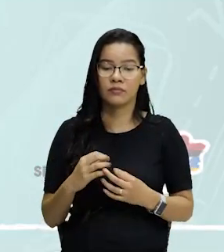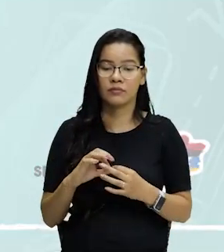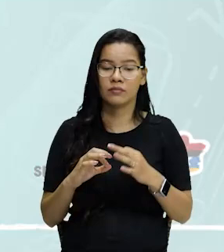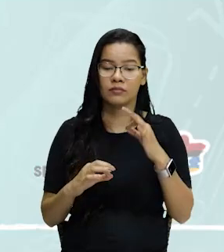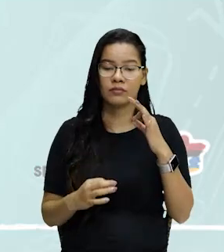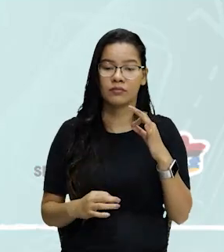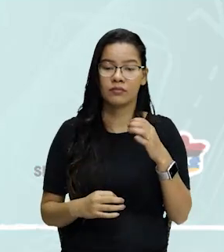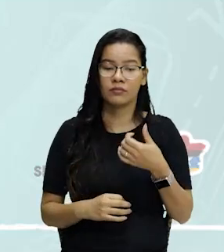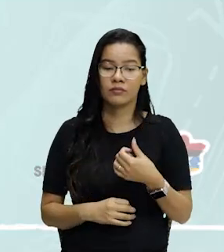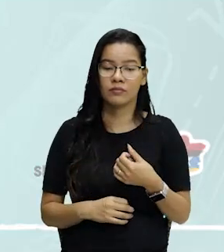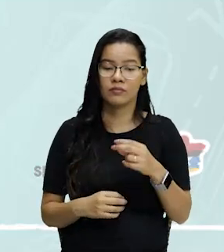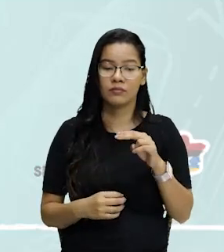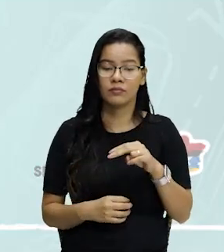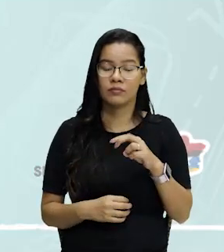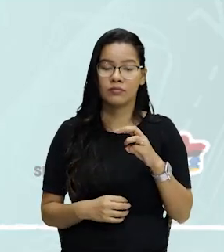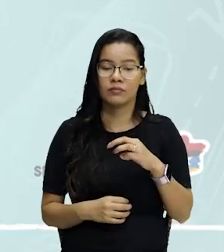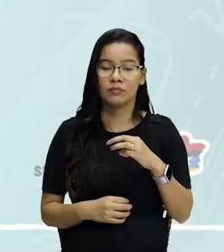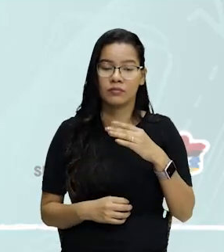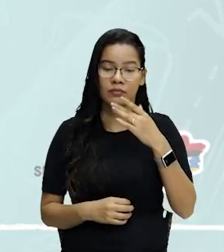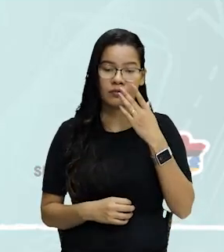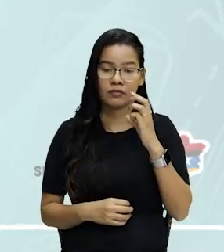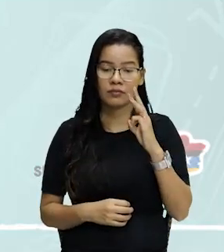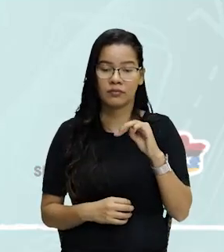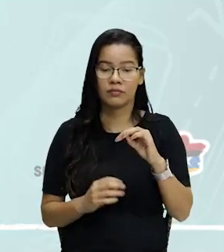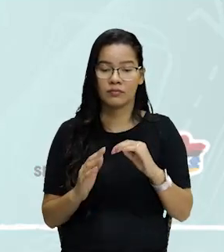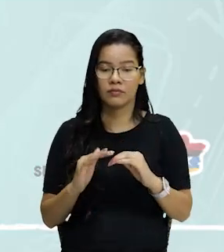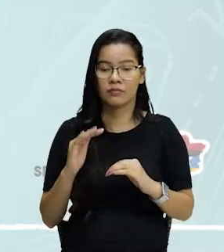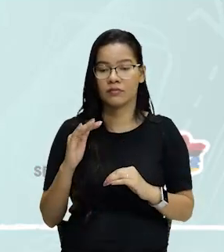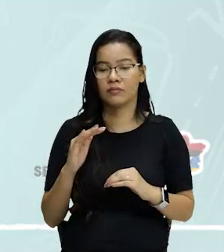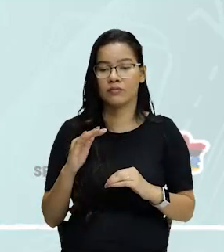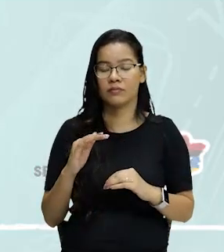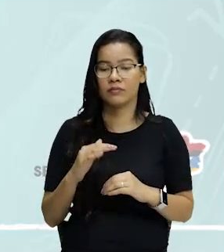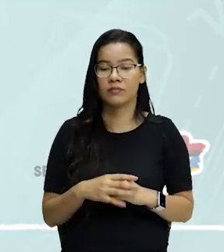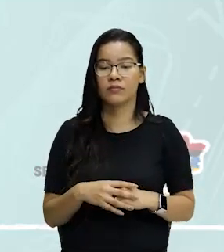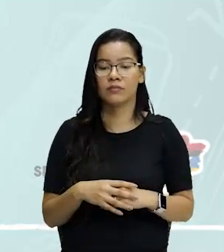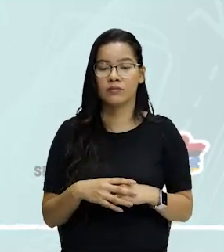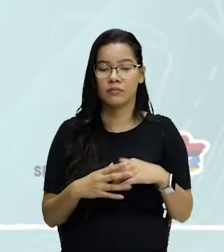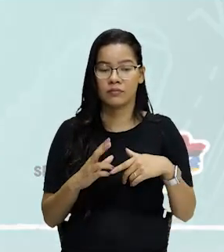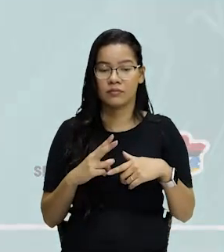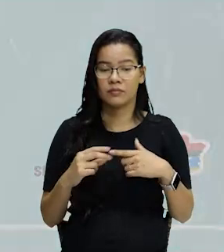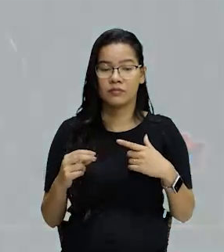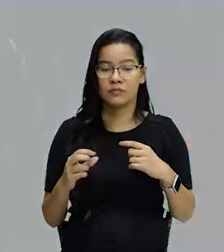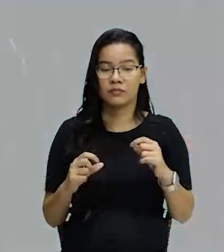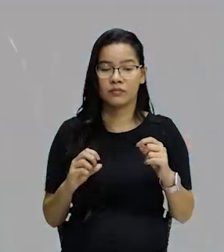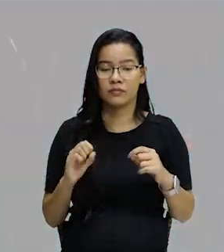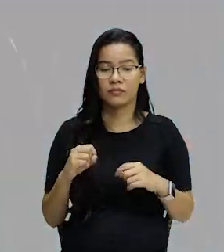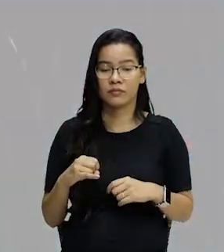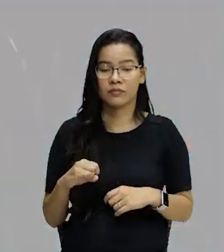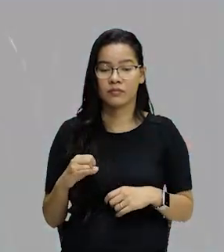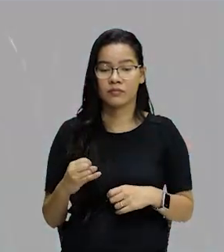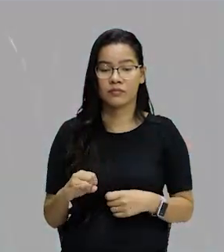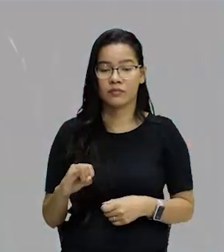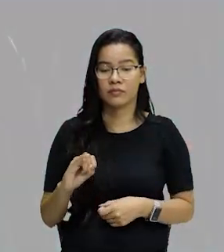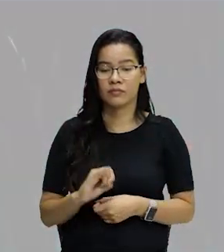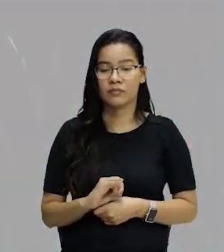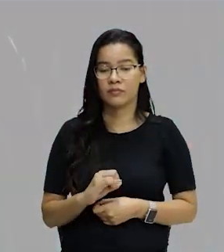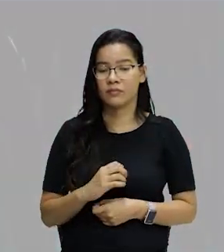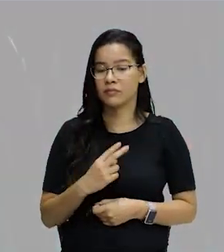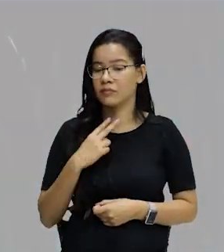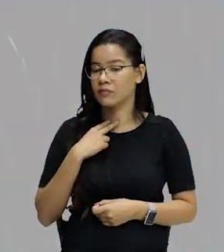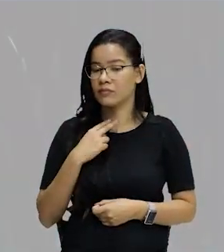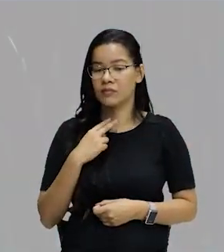6 minutos. Quem subir mais alto vence. Se o atleta com suporte de corda de segurança cair, não pode